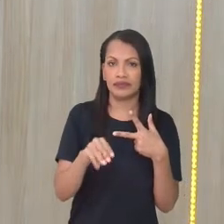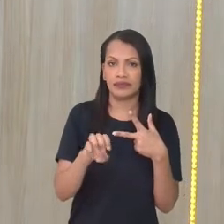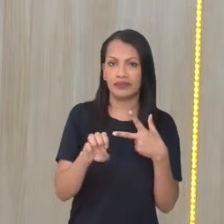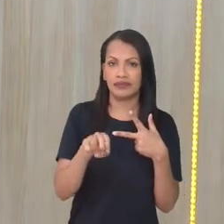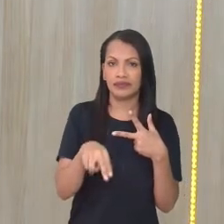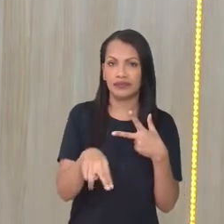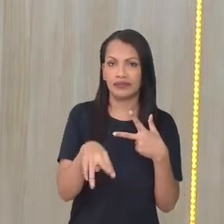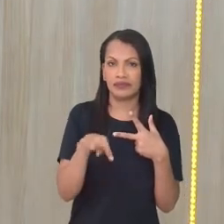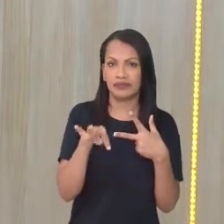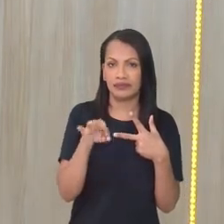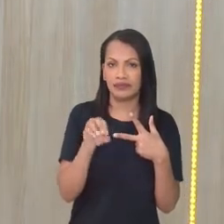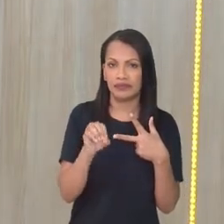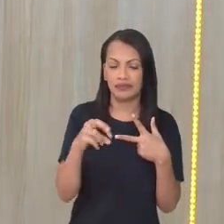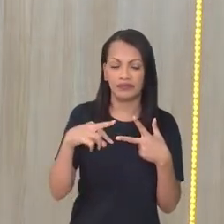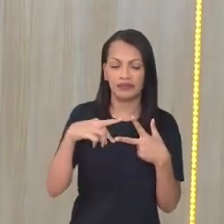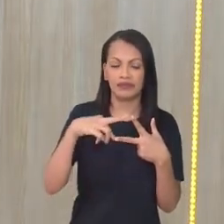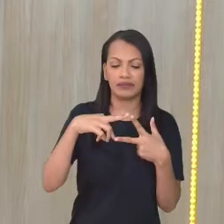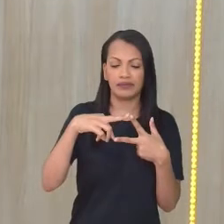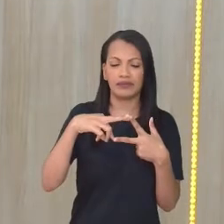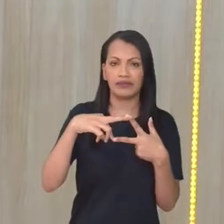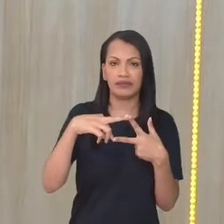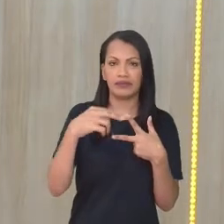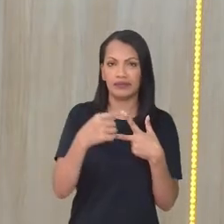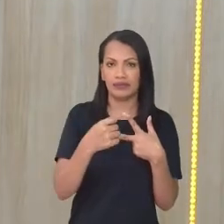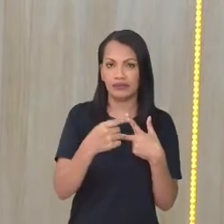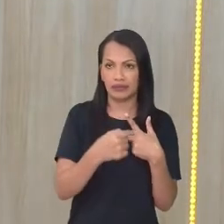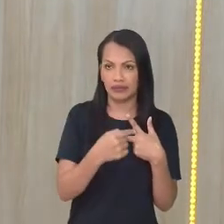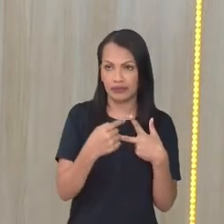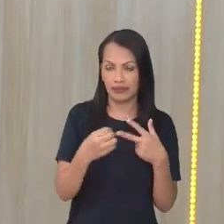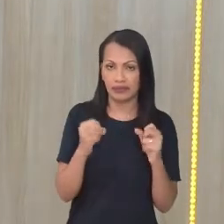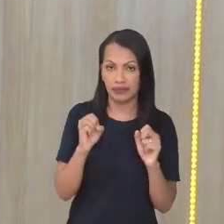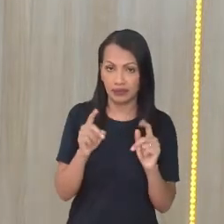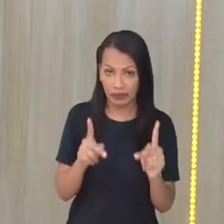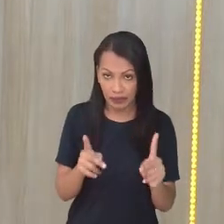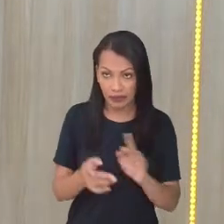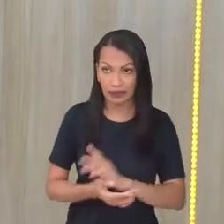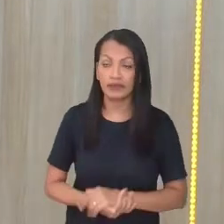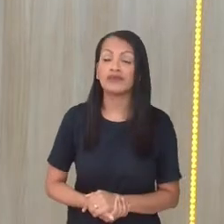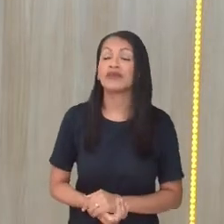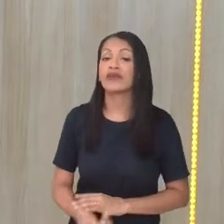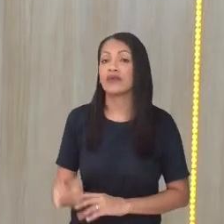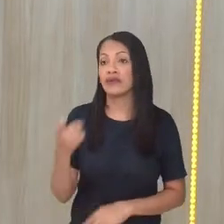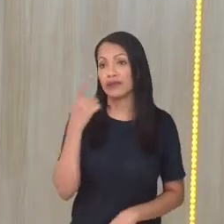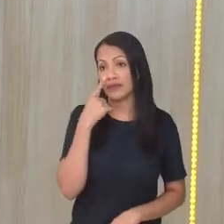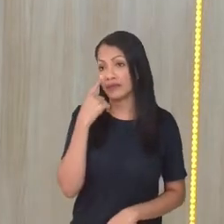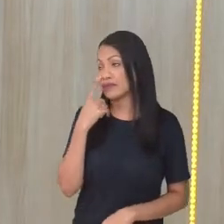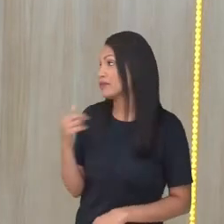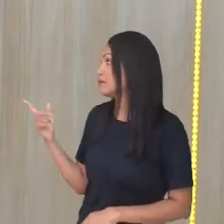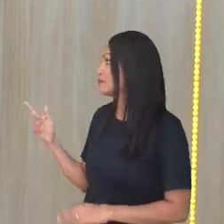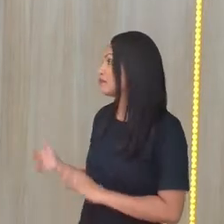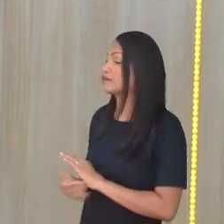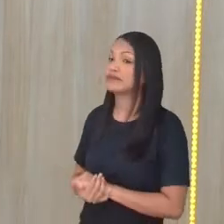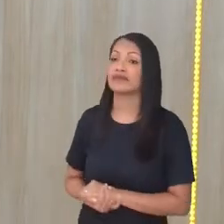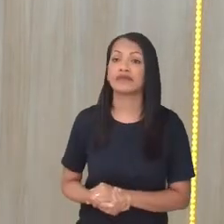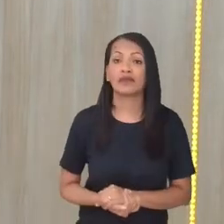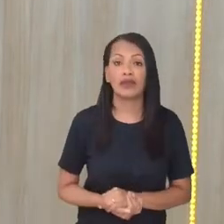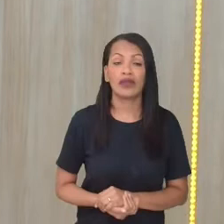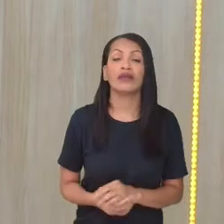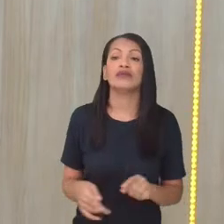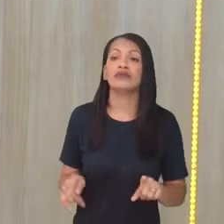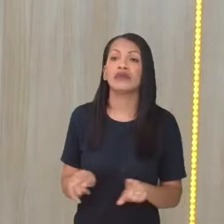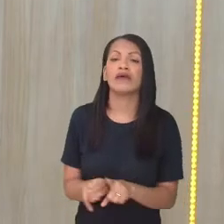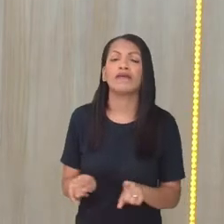de reta, eu tenho um segmento de reta, tá? Então, olha só, relembrando,